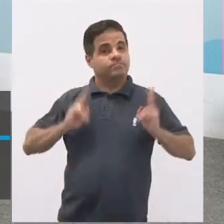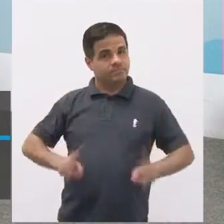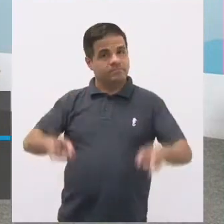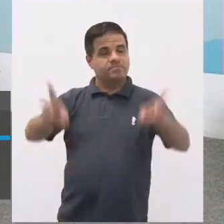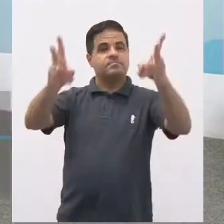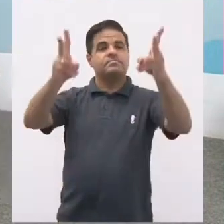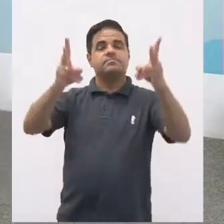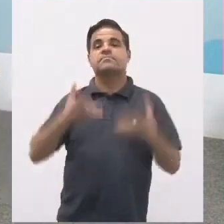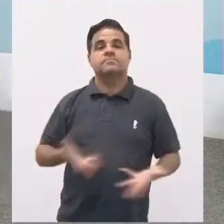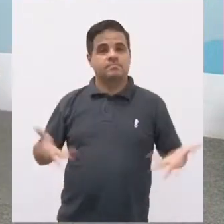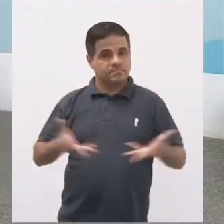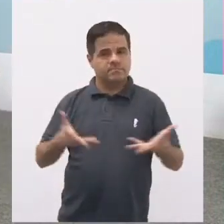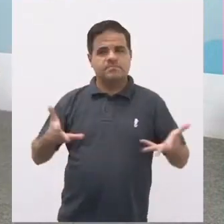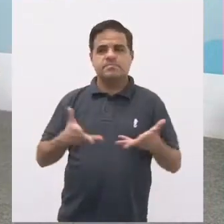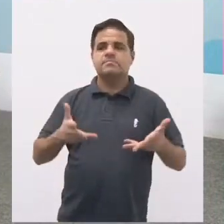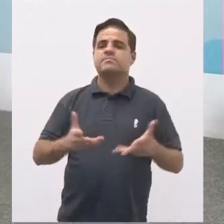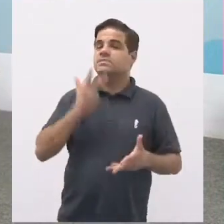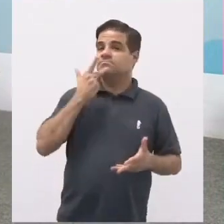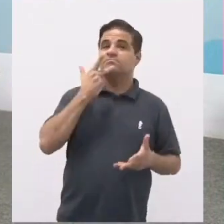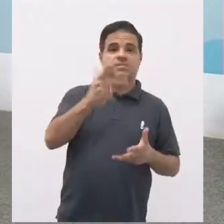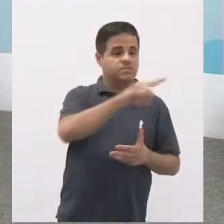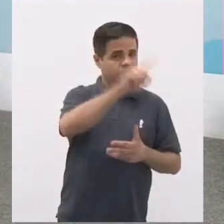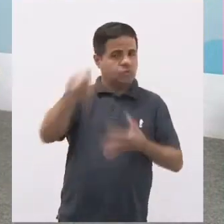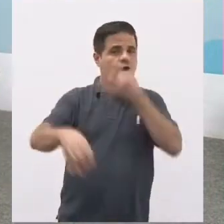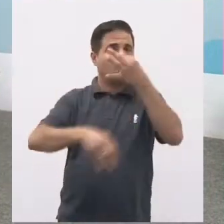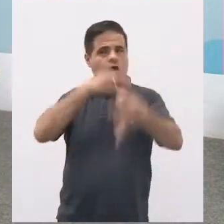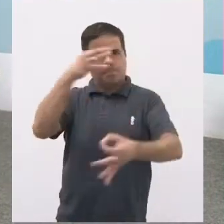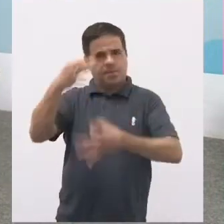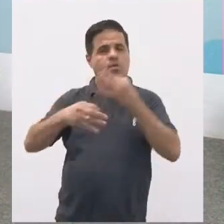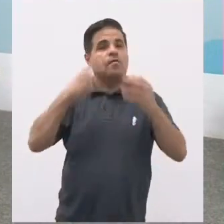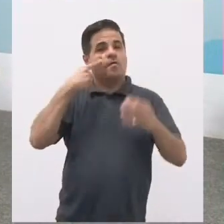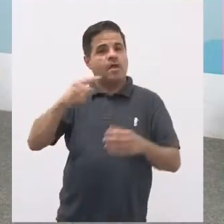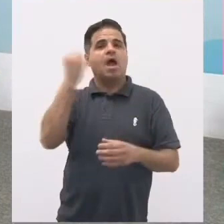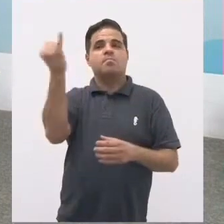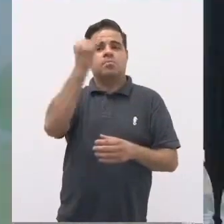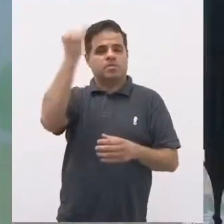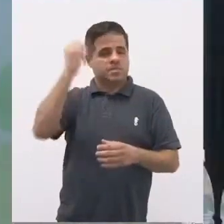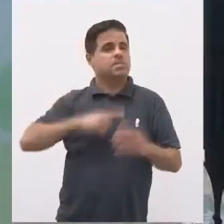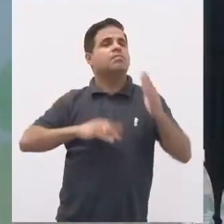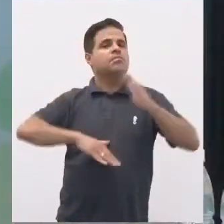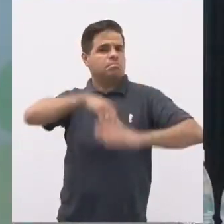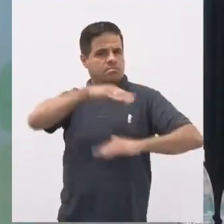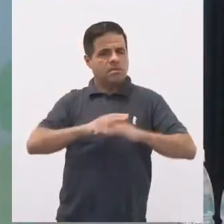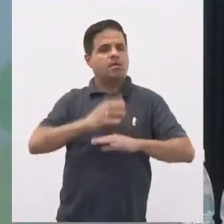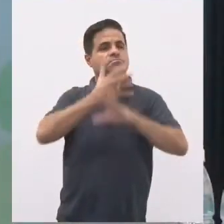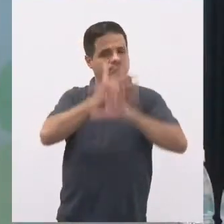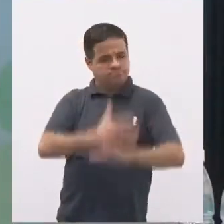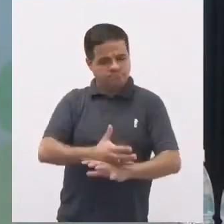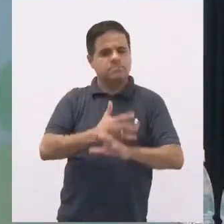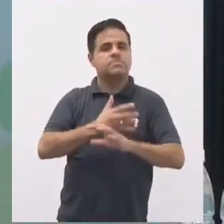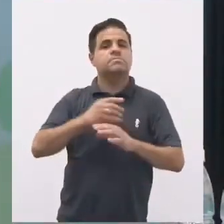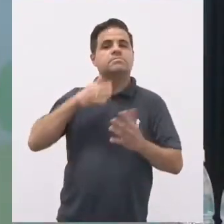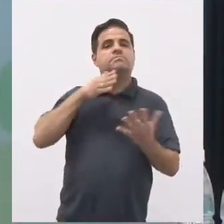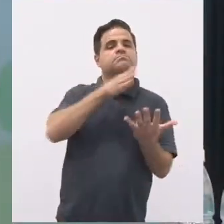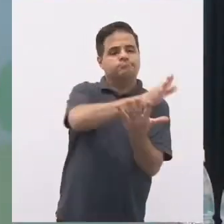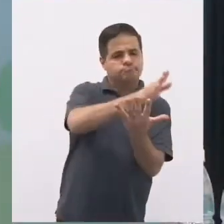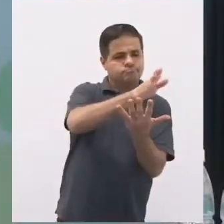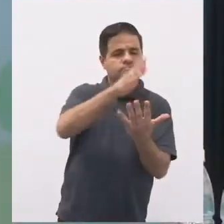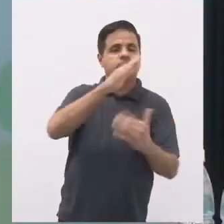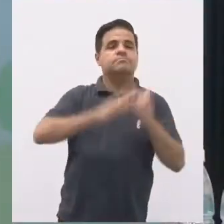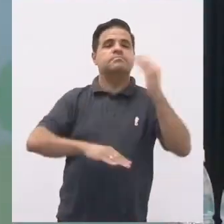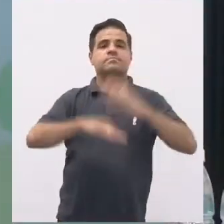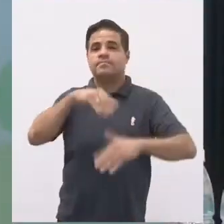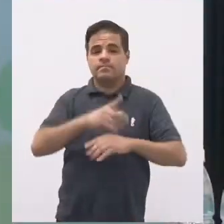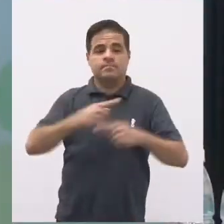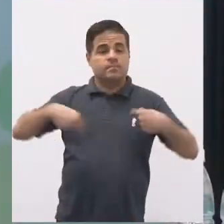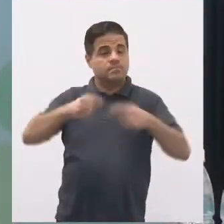aí, vocês falaram, né, a gente comentou aqui a importância de se ter um currículo que norteie aí as nossas ações,